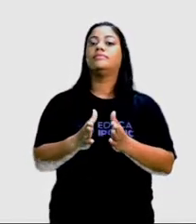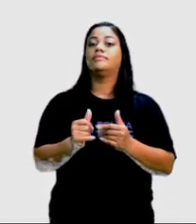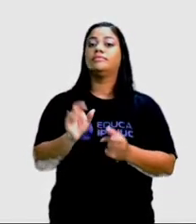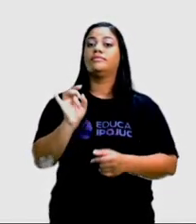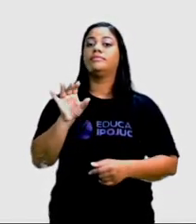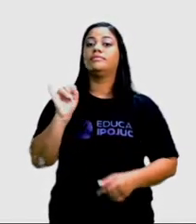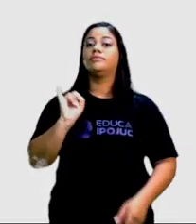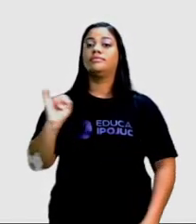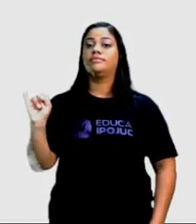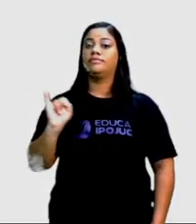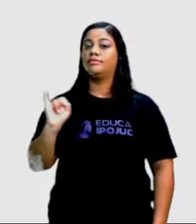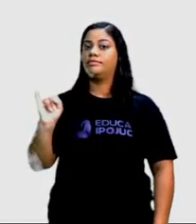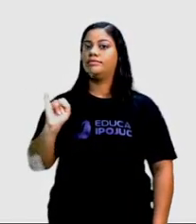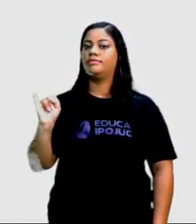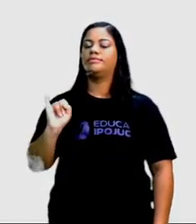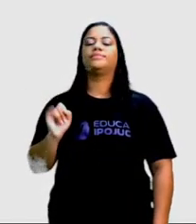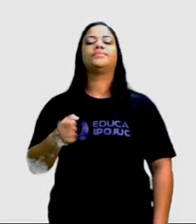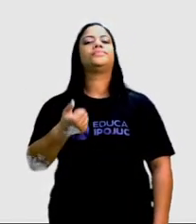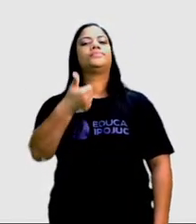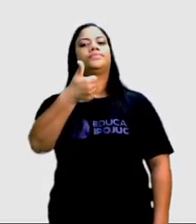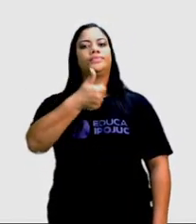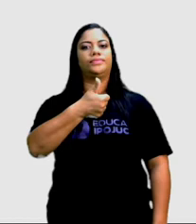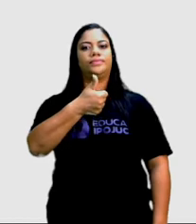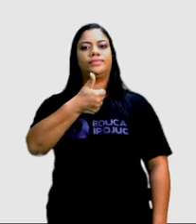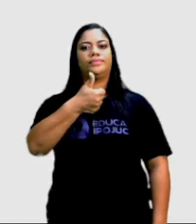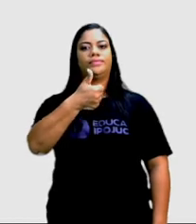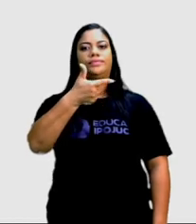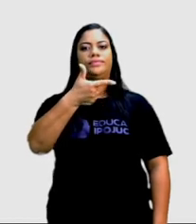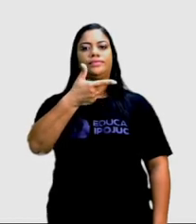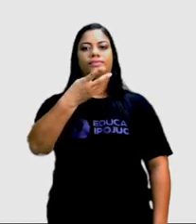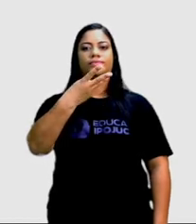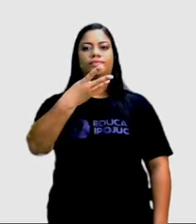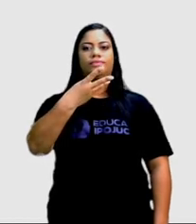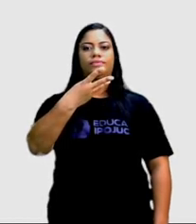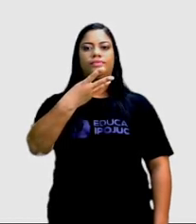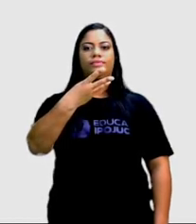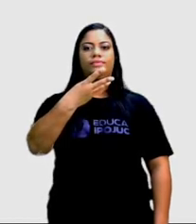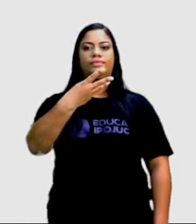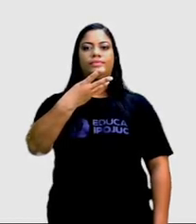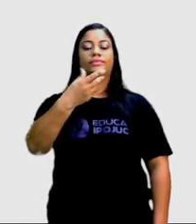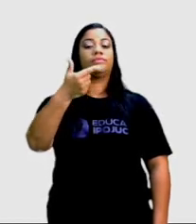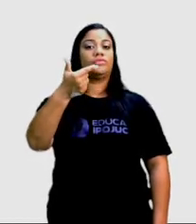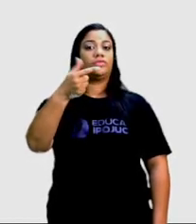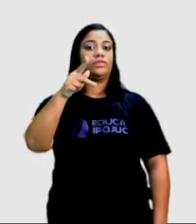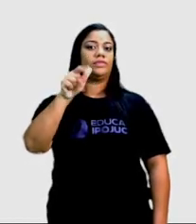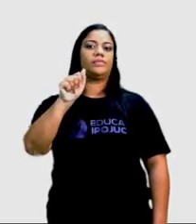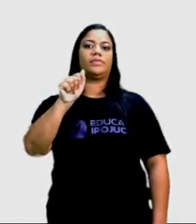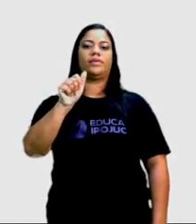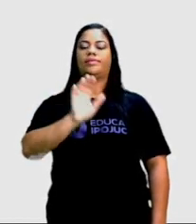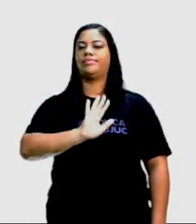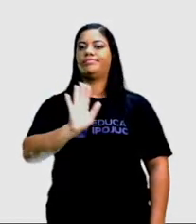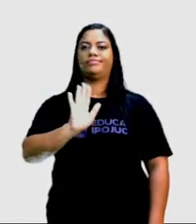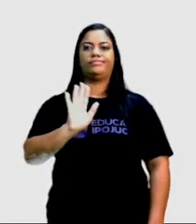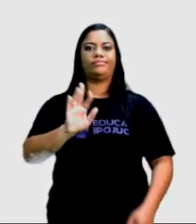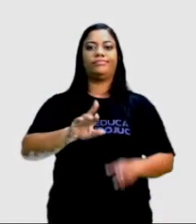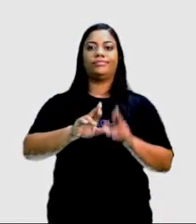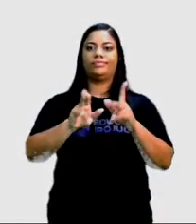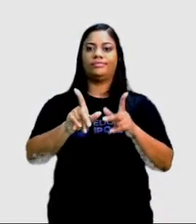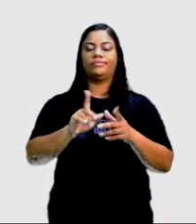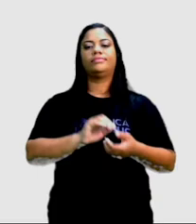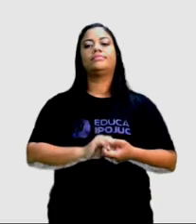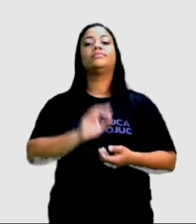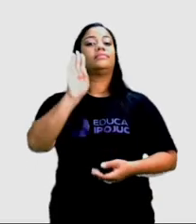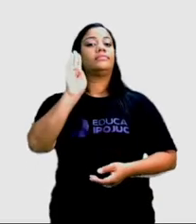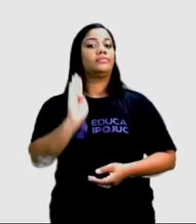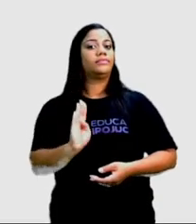os ímpares. A letra A tem 1, 2, 3. Ó, 2 é par, então já não entra. Então vamos ver para a